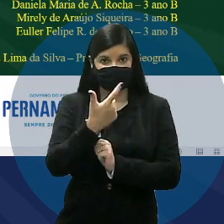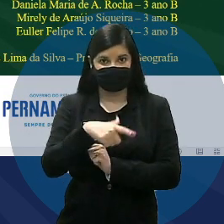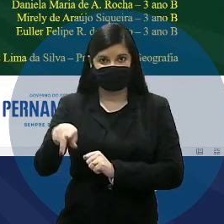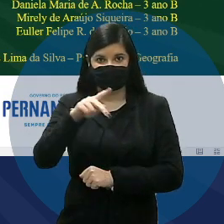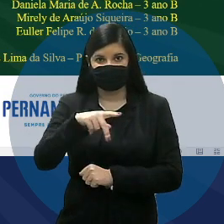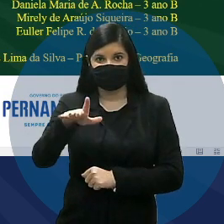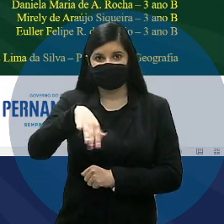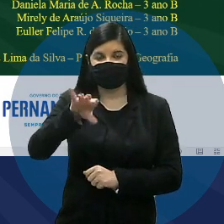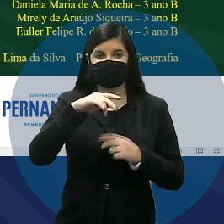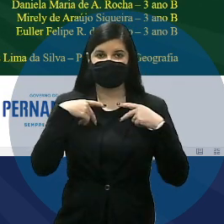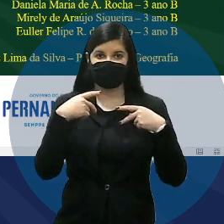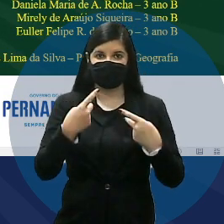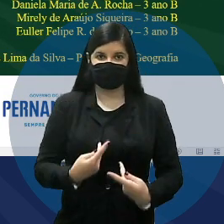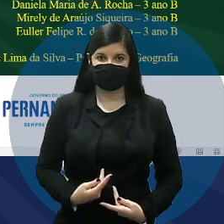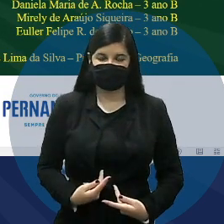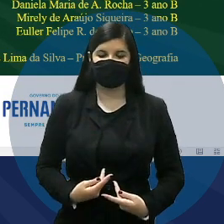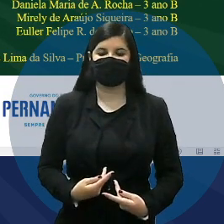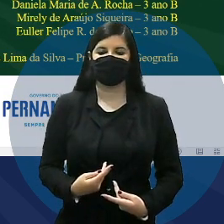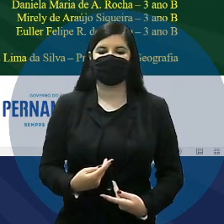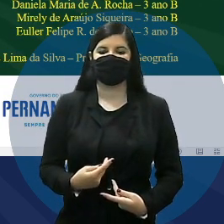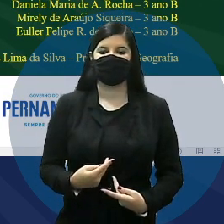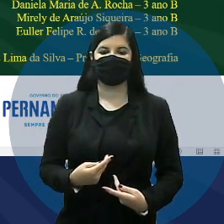humanas, elaborou esse